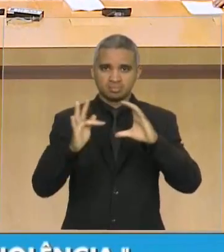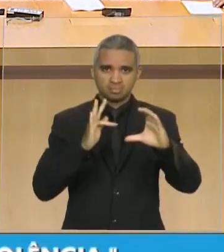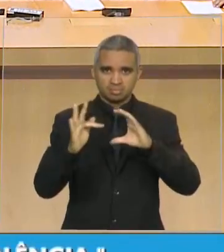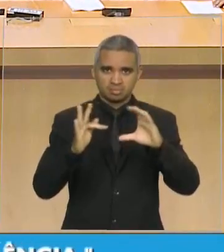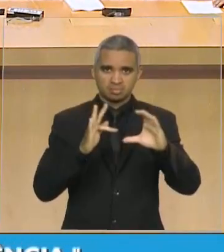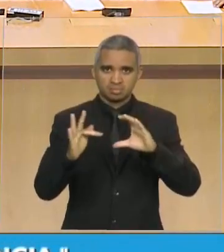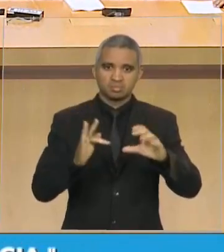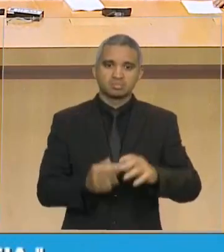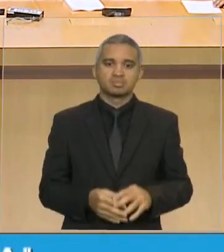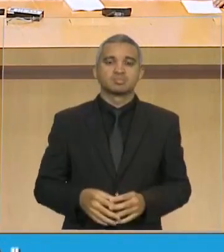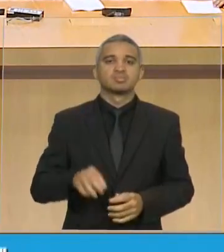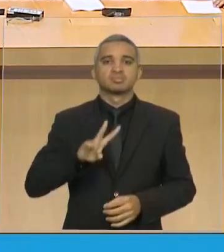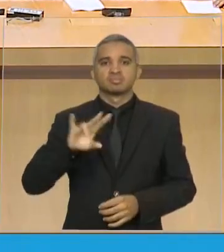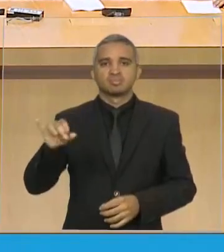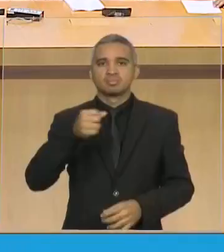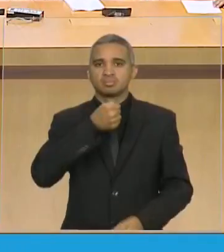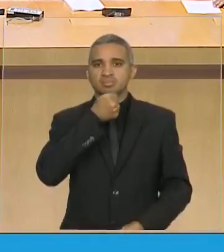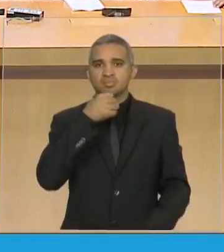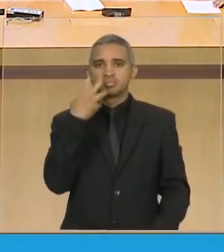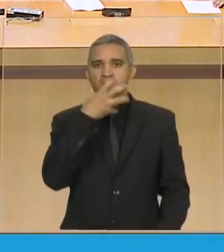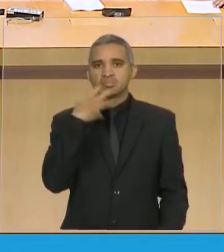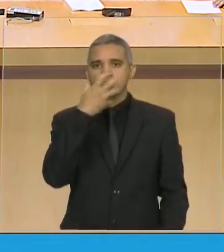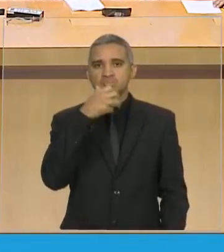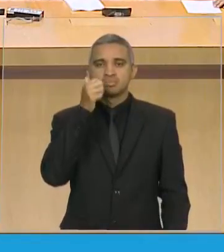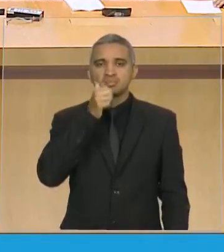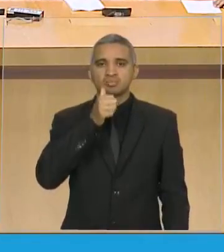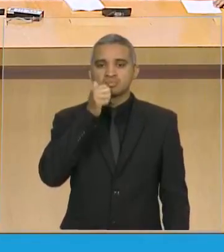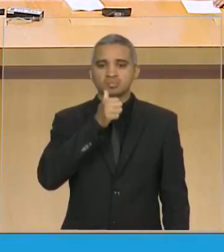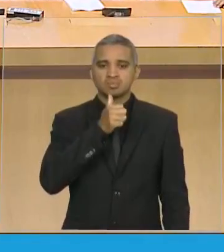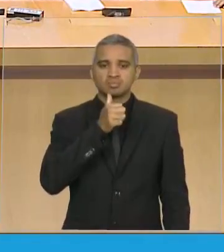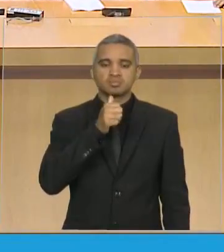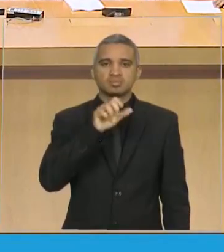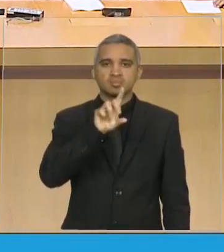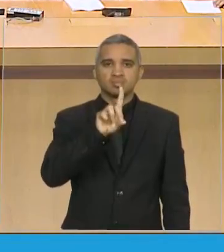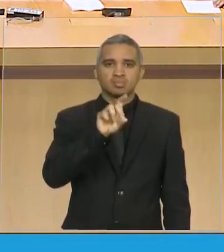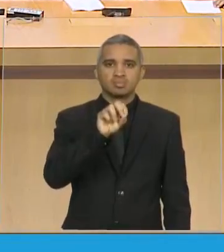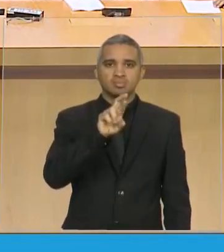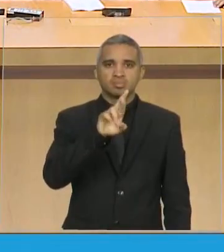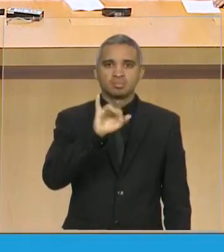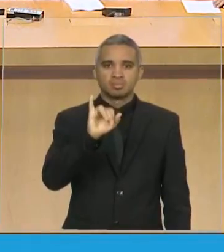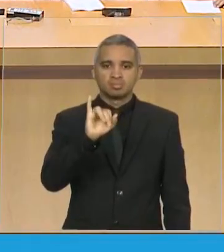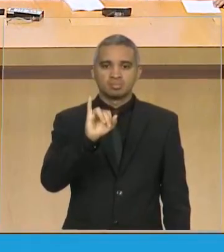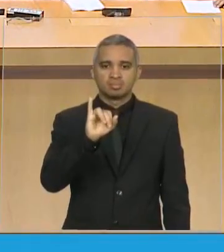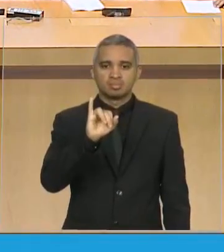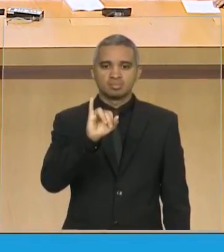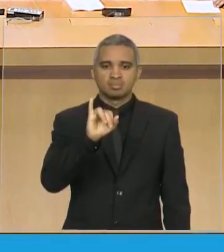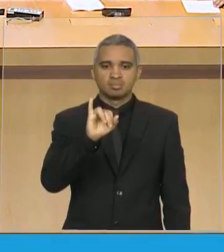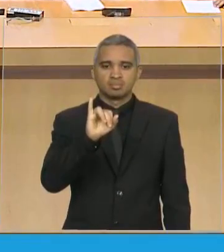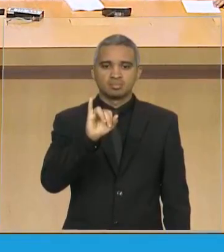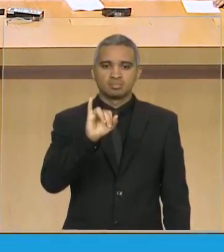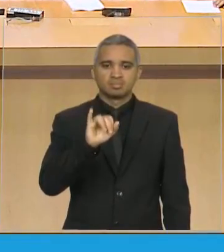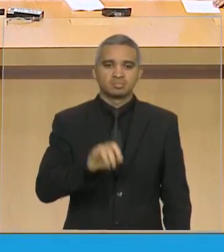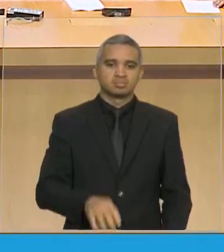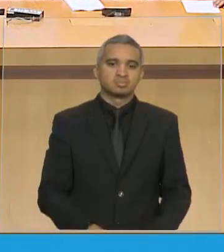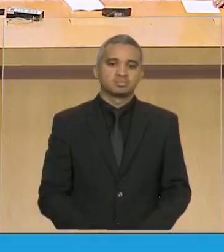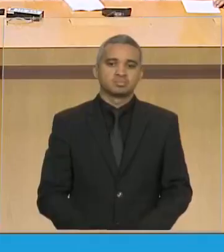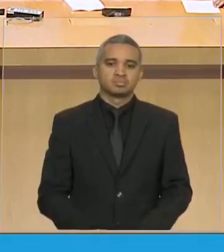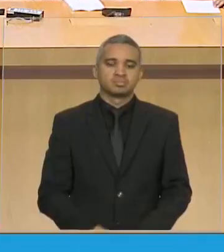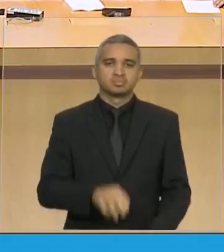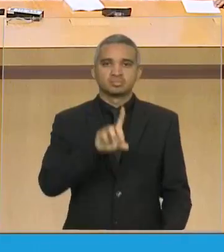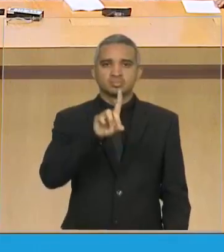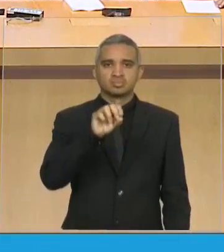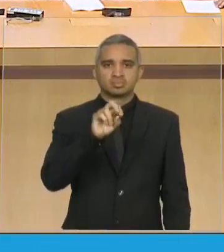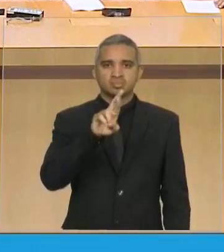será interpretado pela cantora Dori, é Dori ou Dori? Dori,